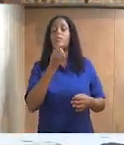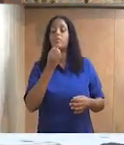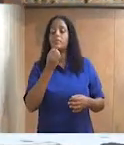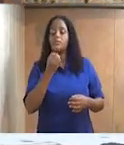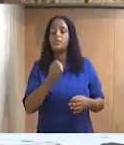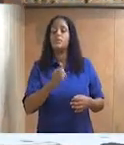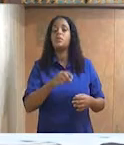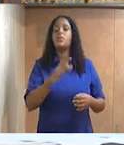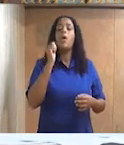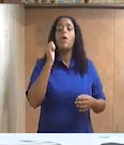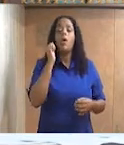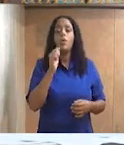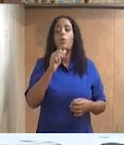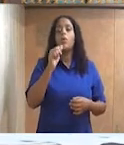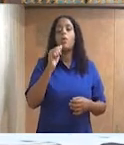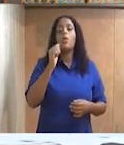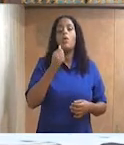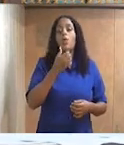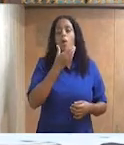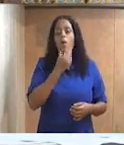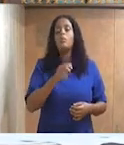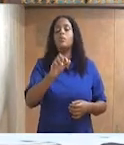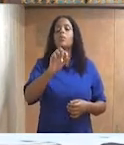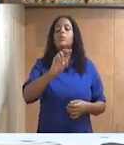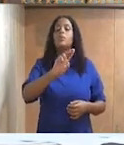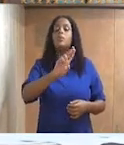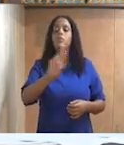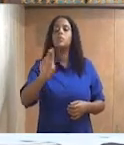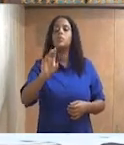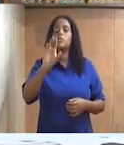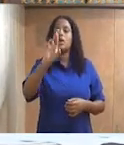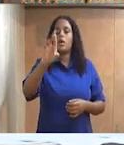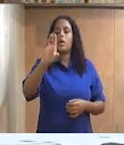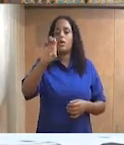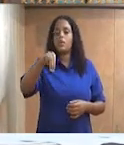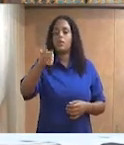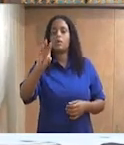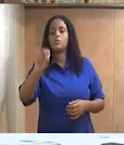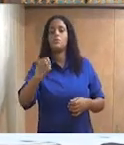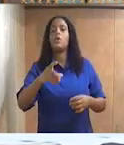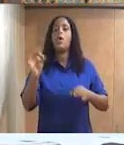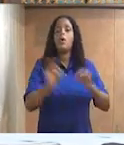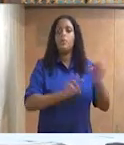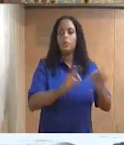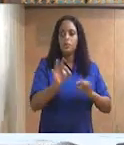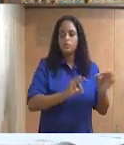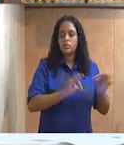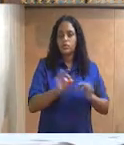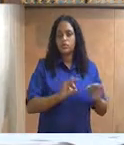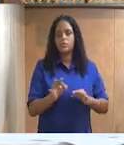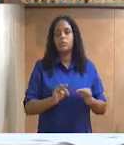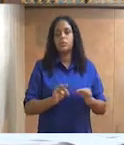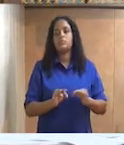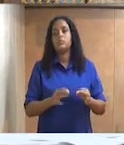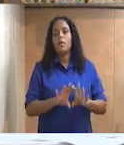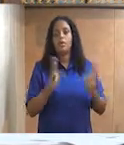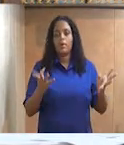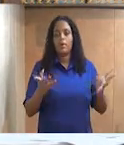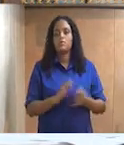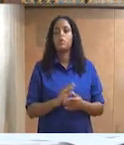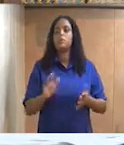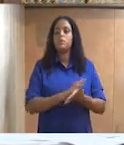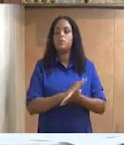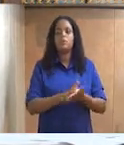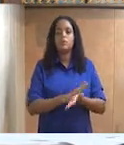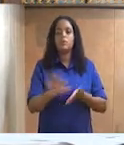senhor Luiz Renato. Nesse momento, informo a todos que os projetos se encontram em discussão. Não havendo nenhum